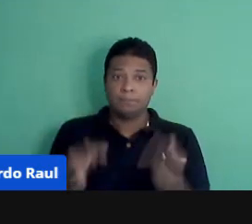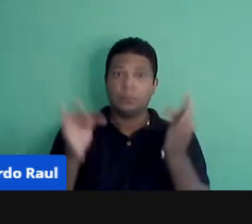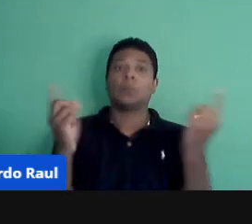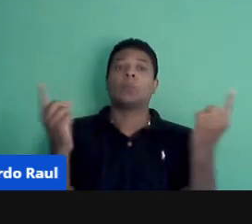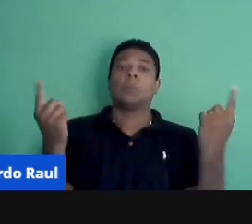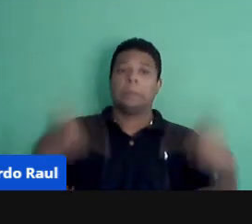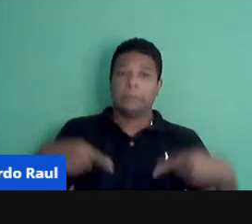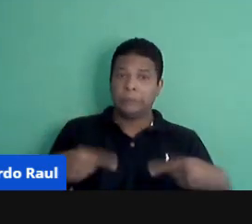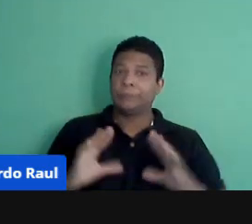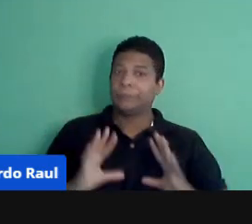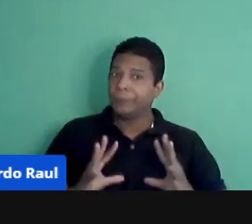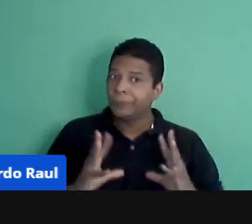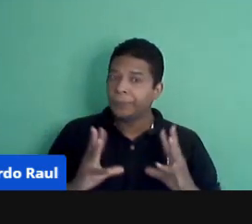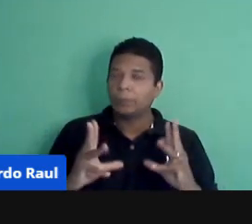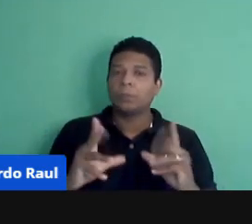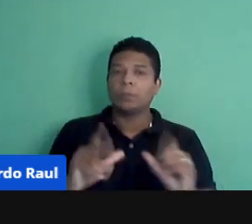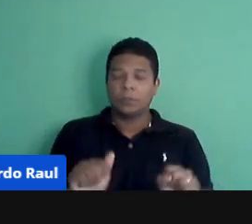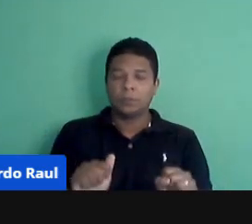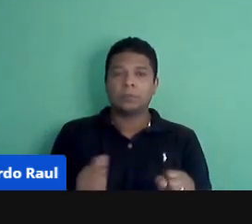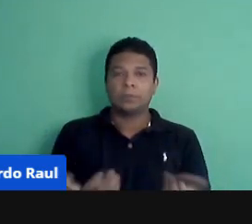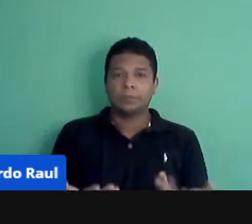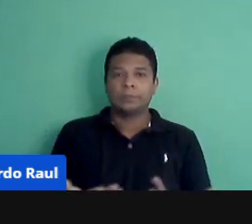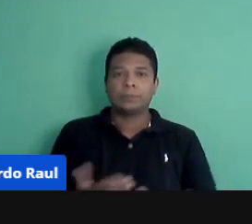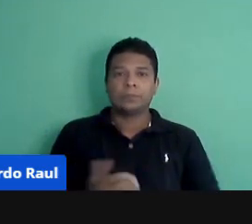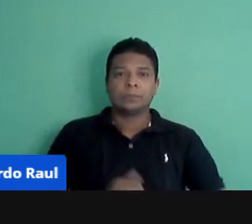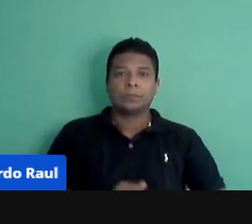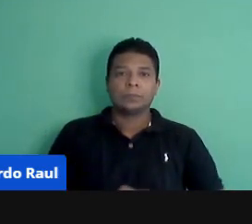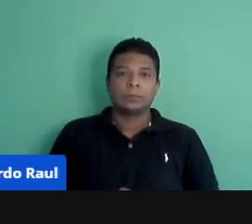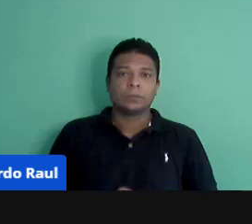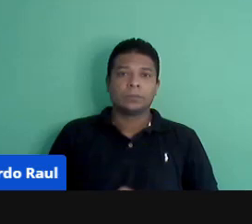para todos, né? E